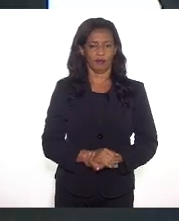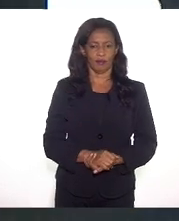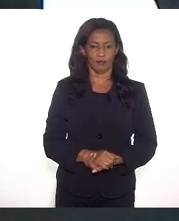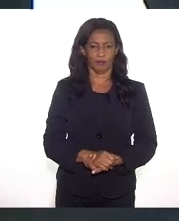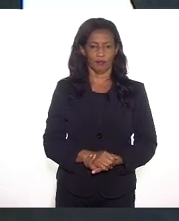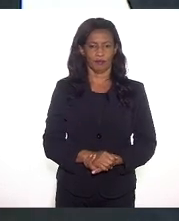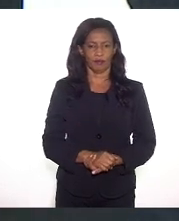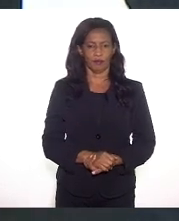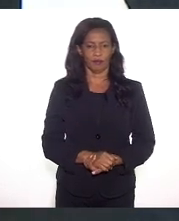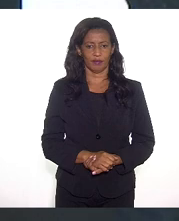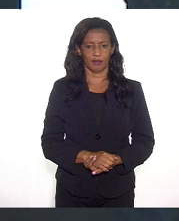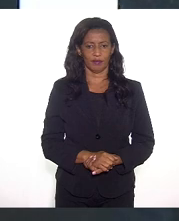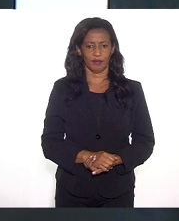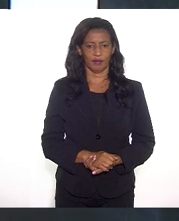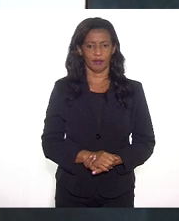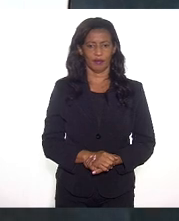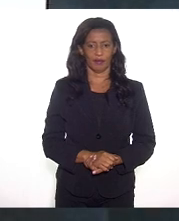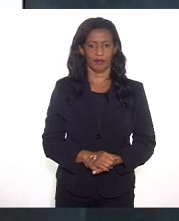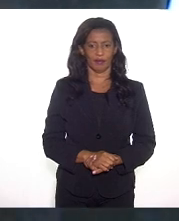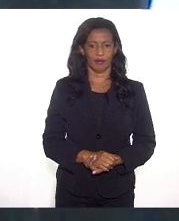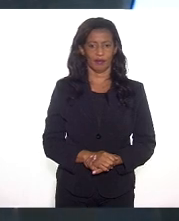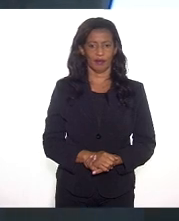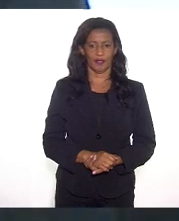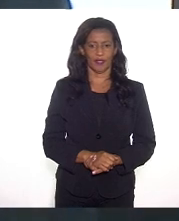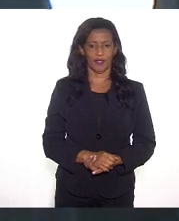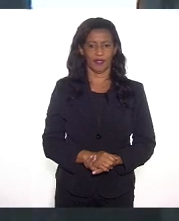aqui. A mulher que recebeu o primeiro cartão.